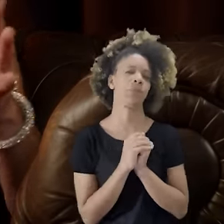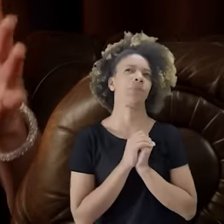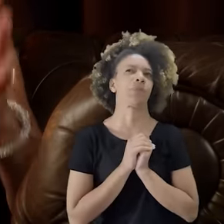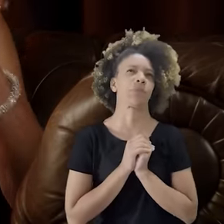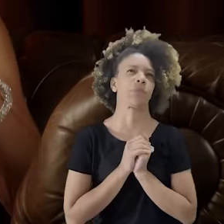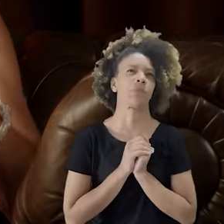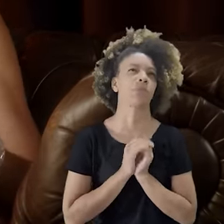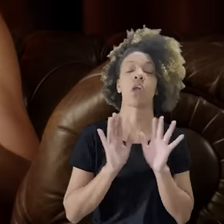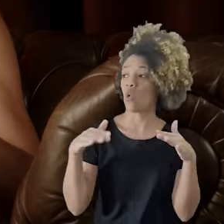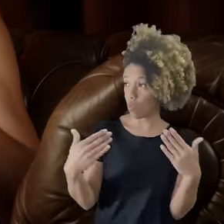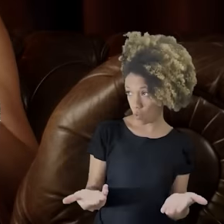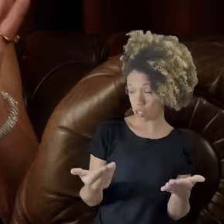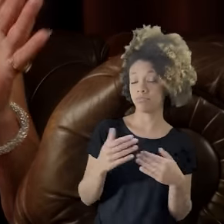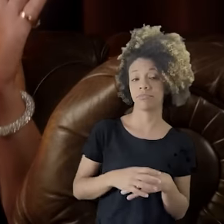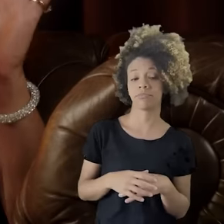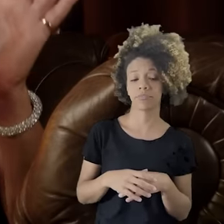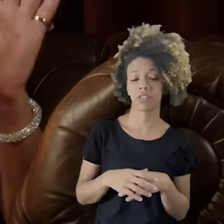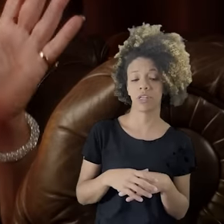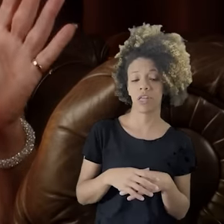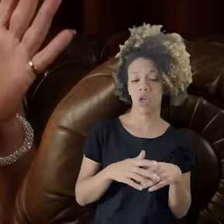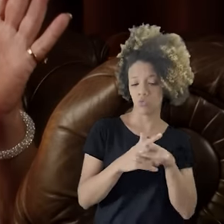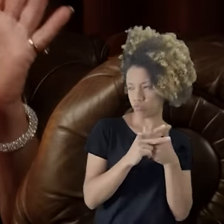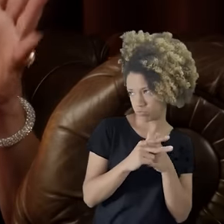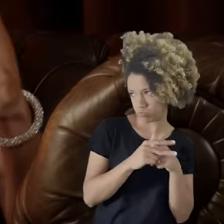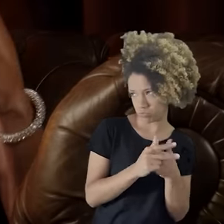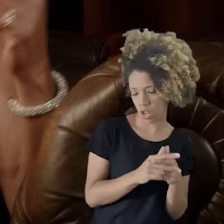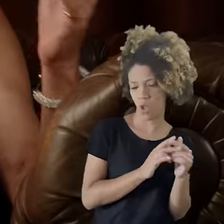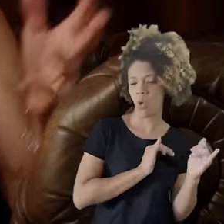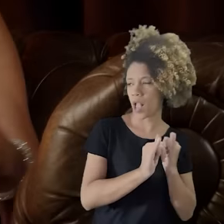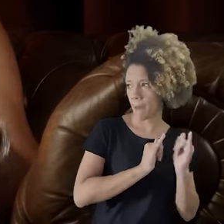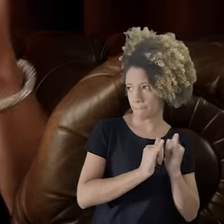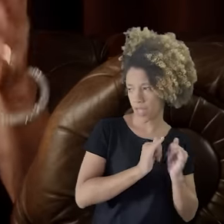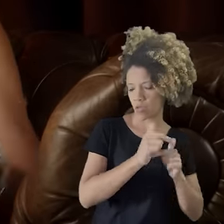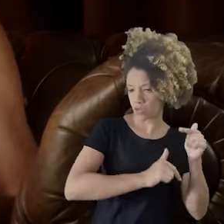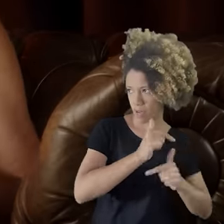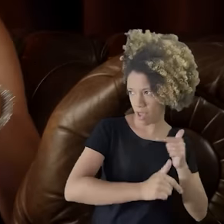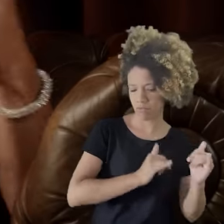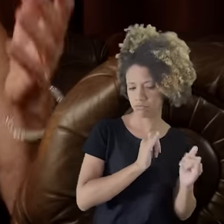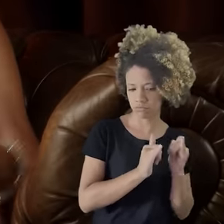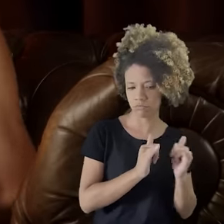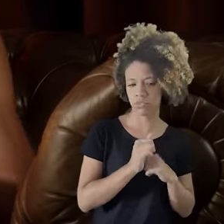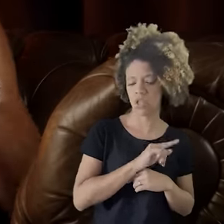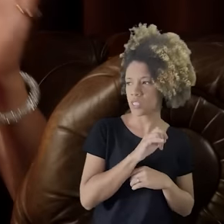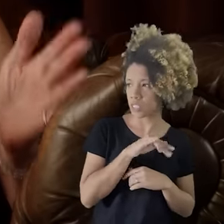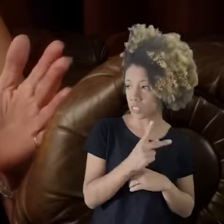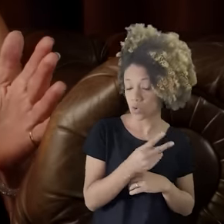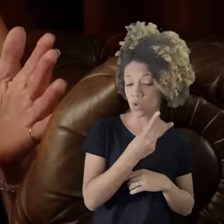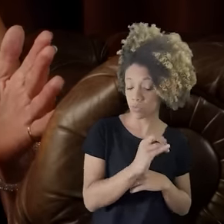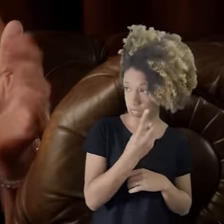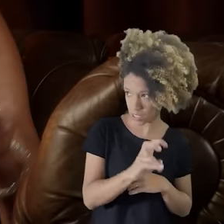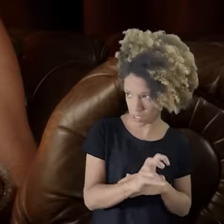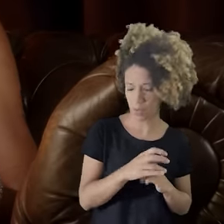é quando eu fiz eu eu terminei o caminhão que eu trabalhava ainda estava ali como Zezinho em